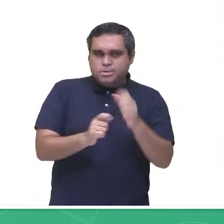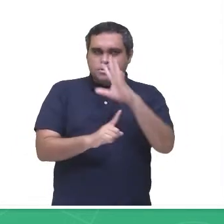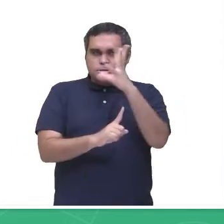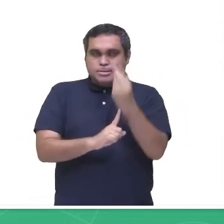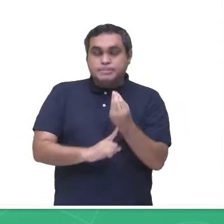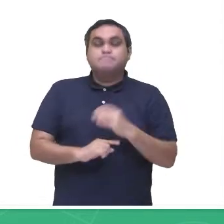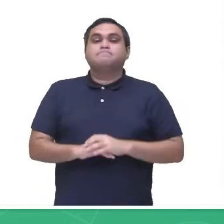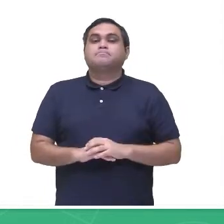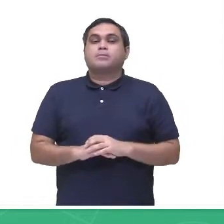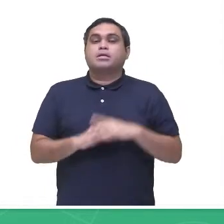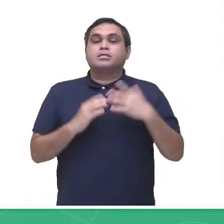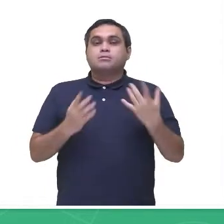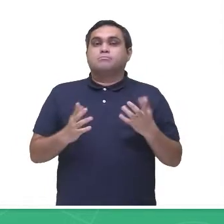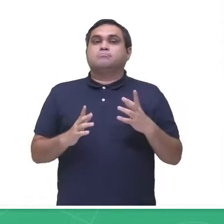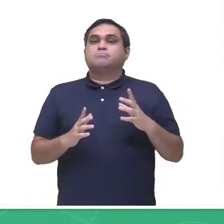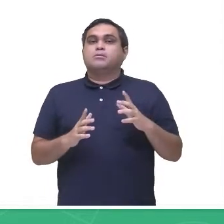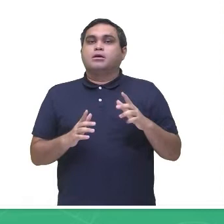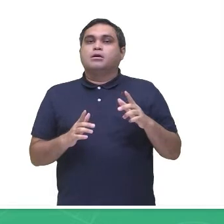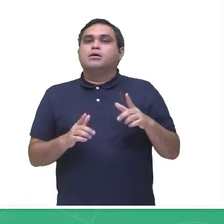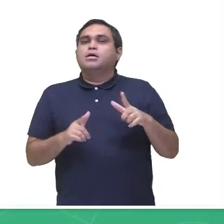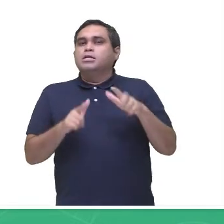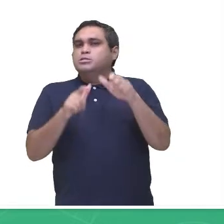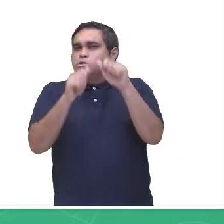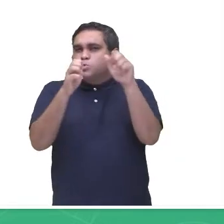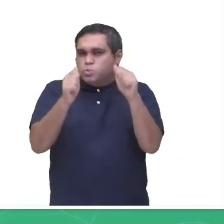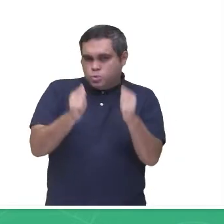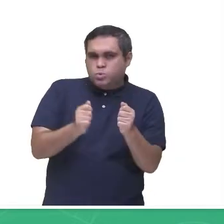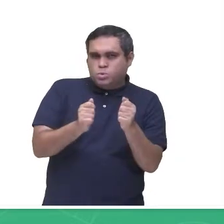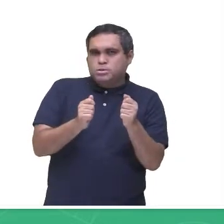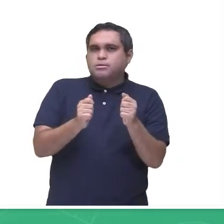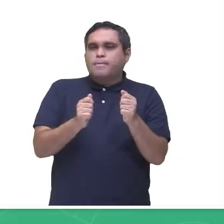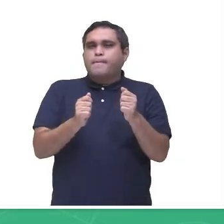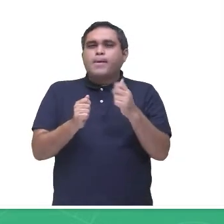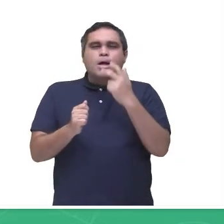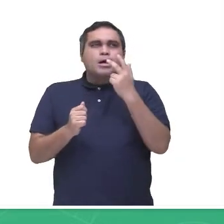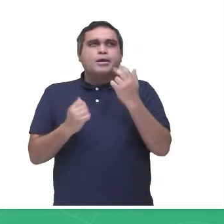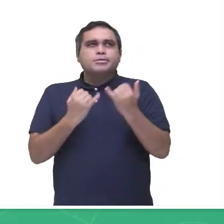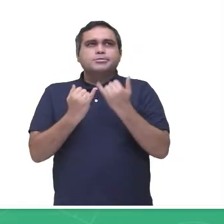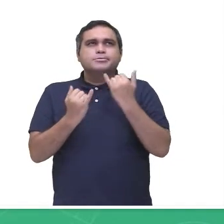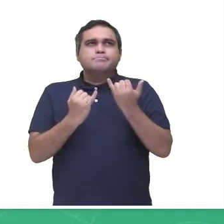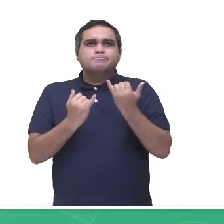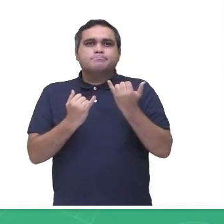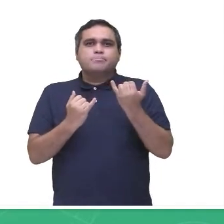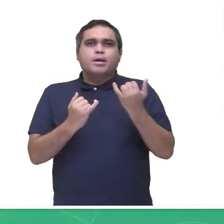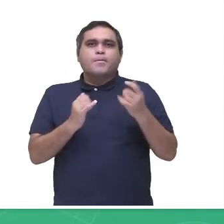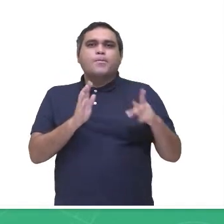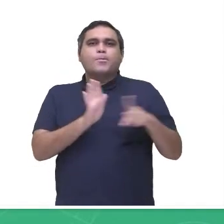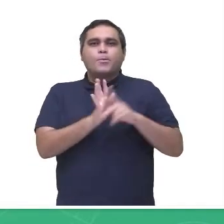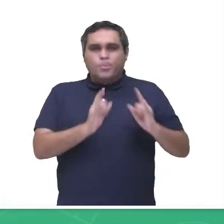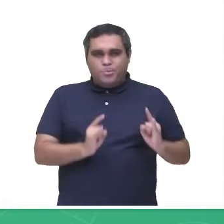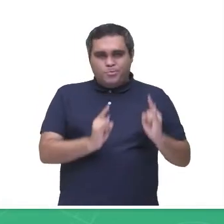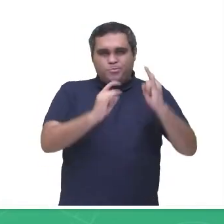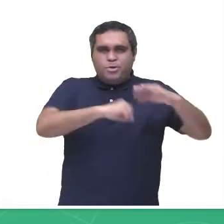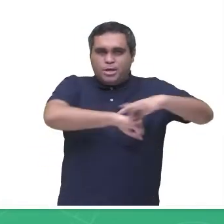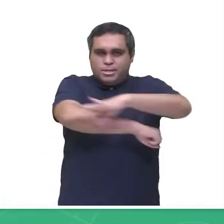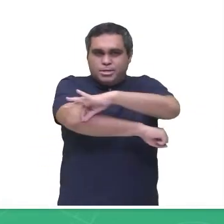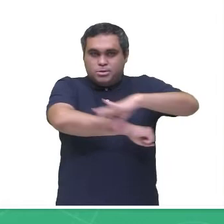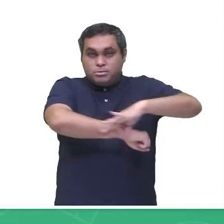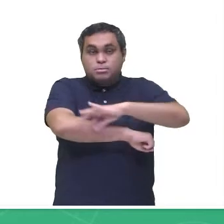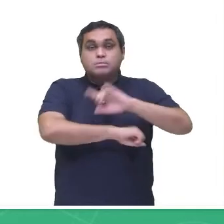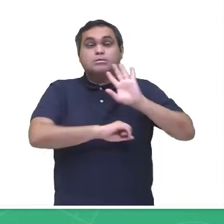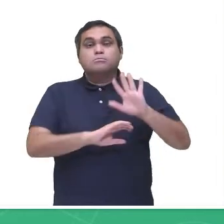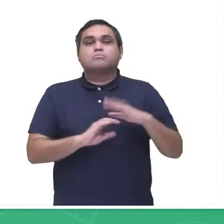escultura. As esculturas como se elas fizessem parte da arquitetura. Tá? Então, você vai ver uma arquitetura